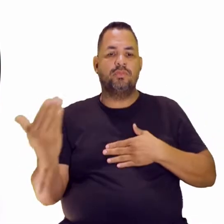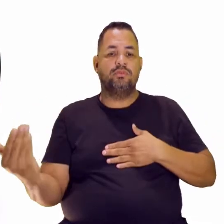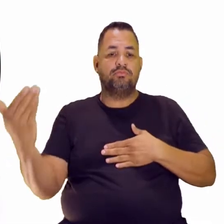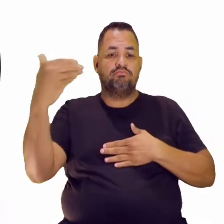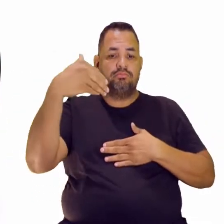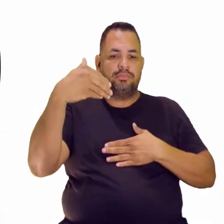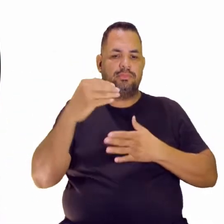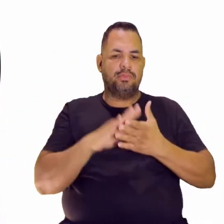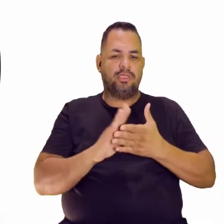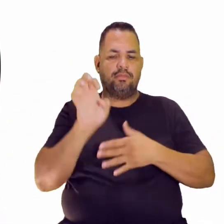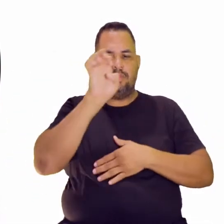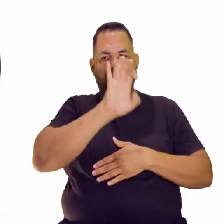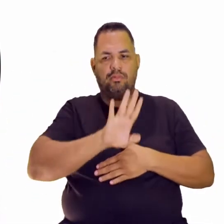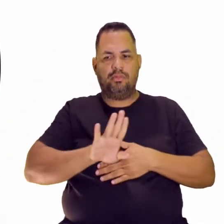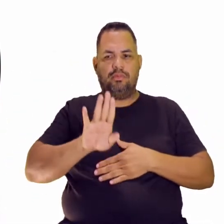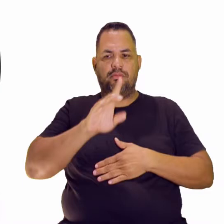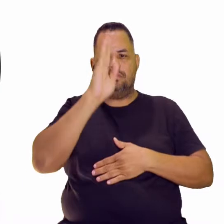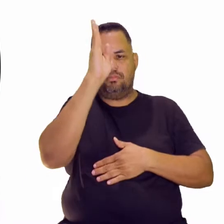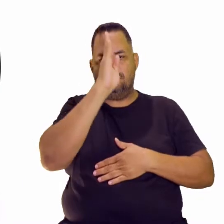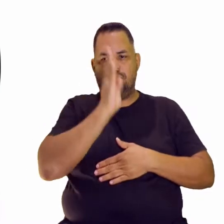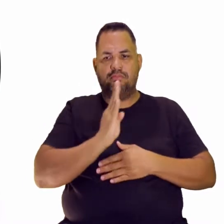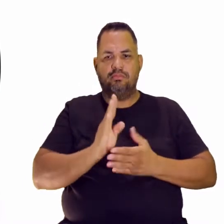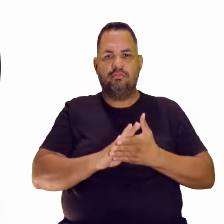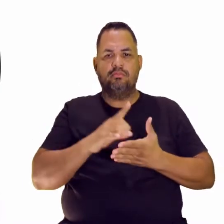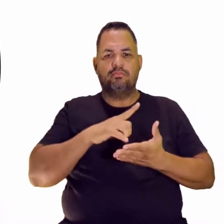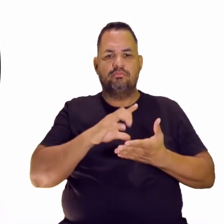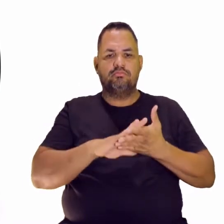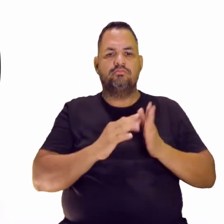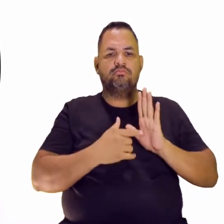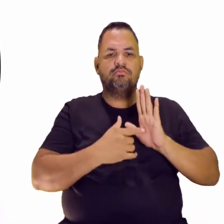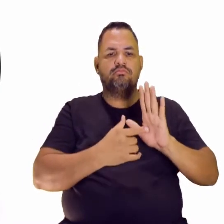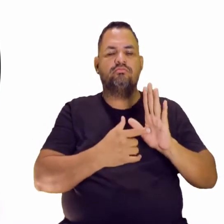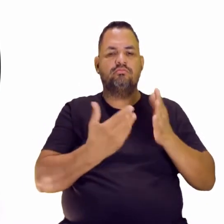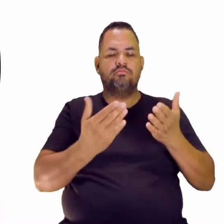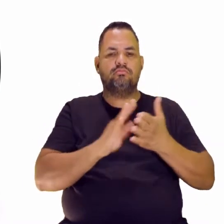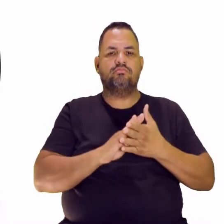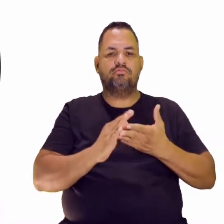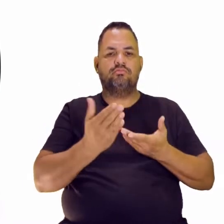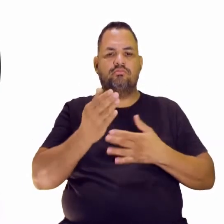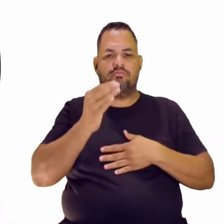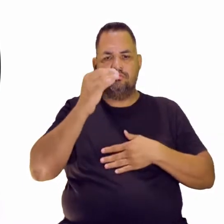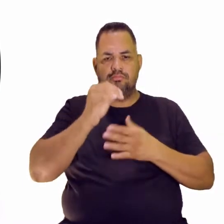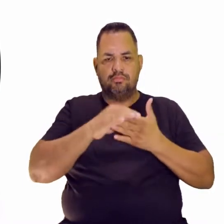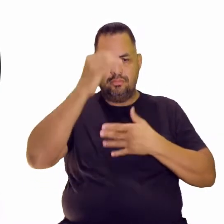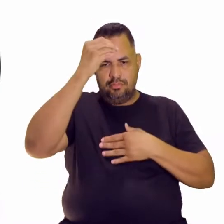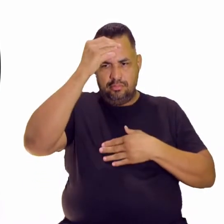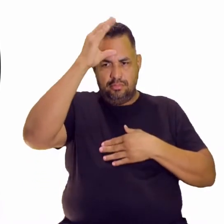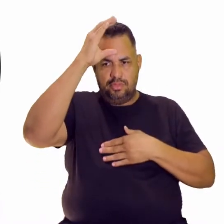da Europa, né, que trouxeram os conhecimentos que estavam aí